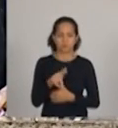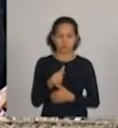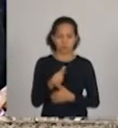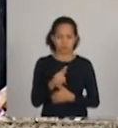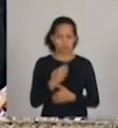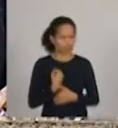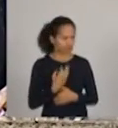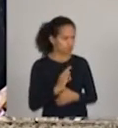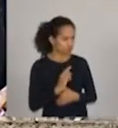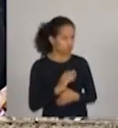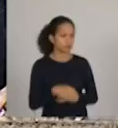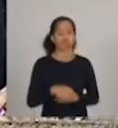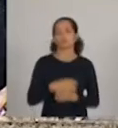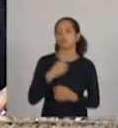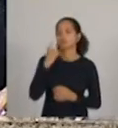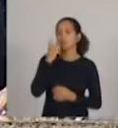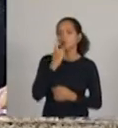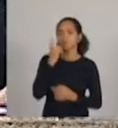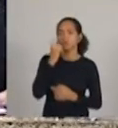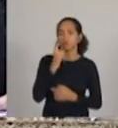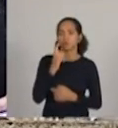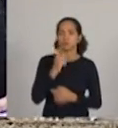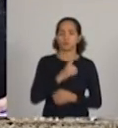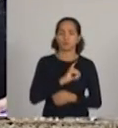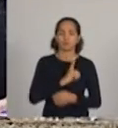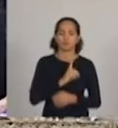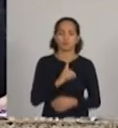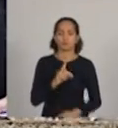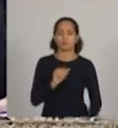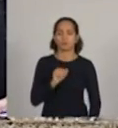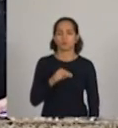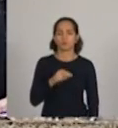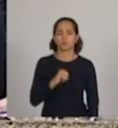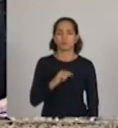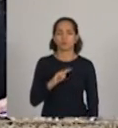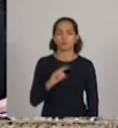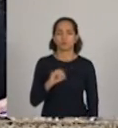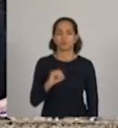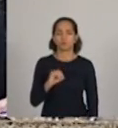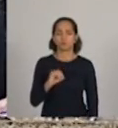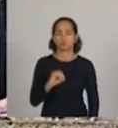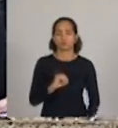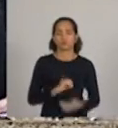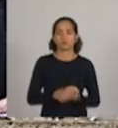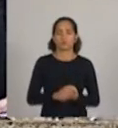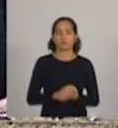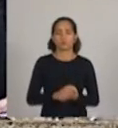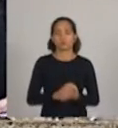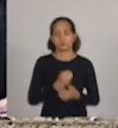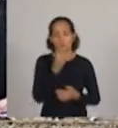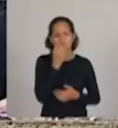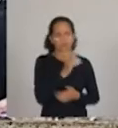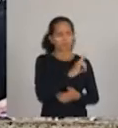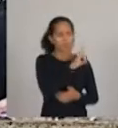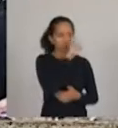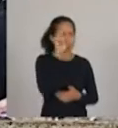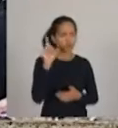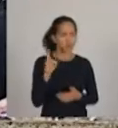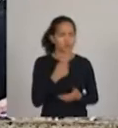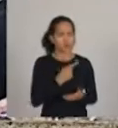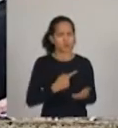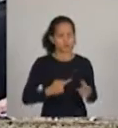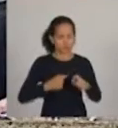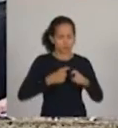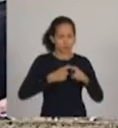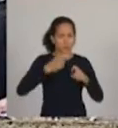Ausente. Deputado delegado Danilo Baense. Bom dia, presidente,